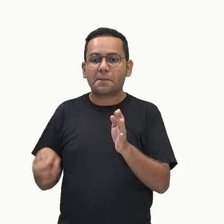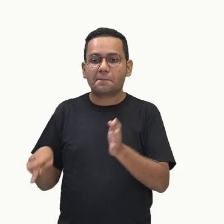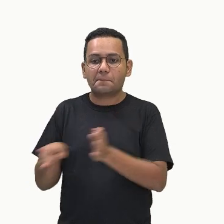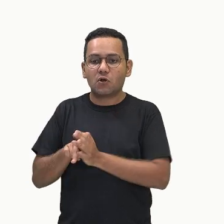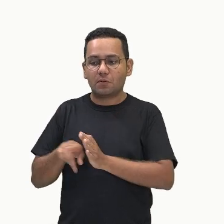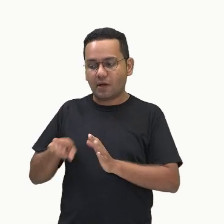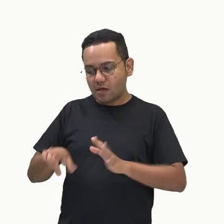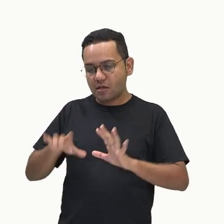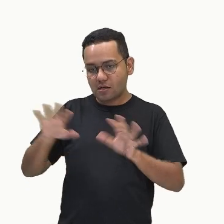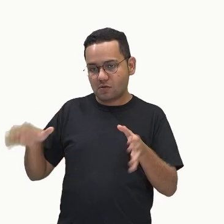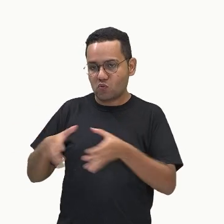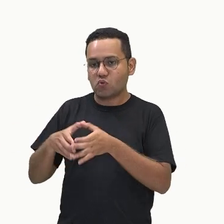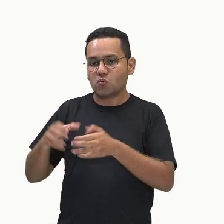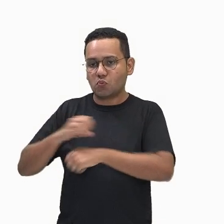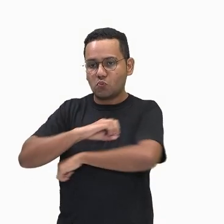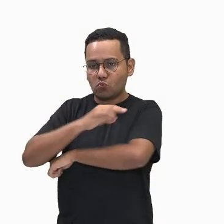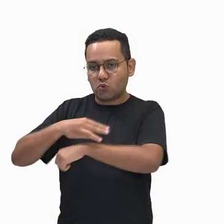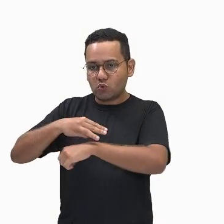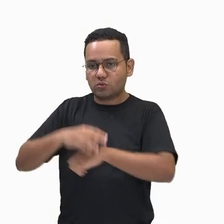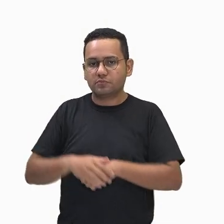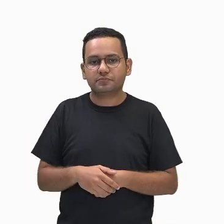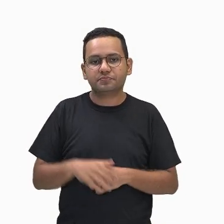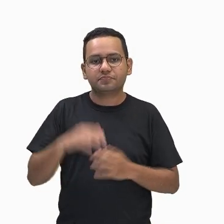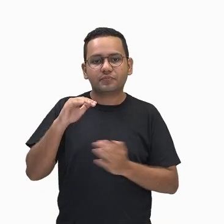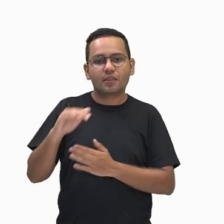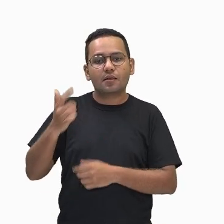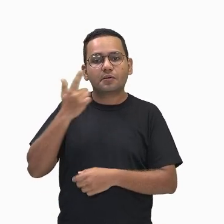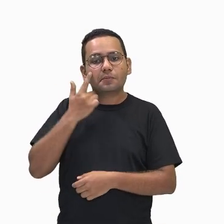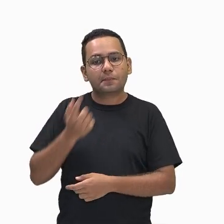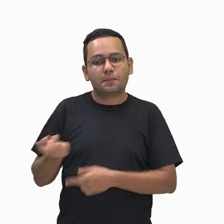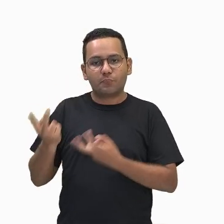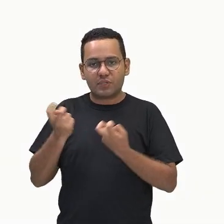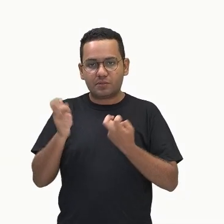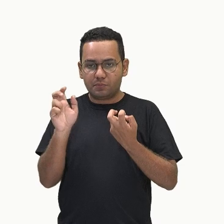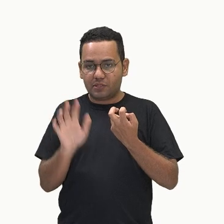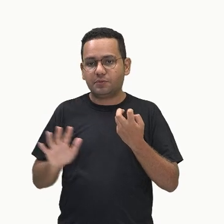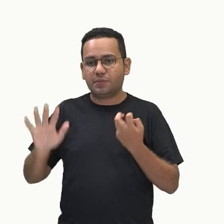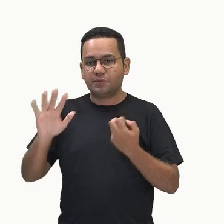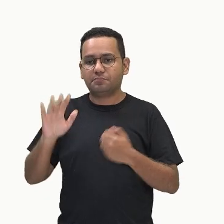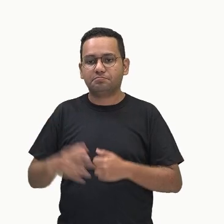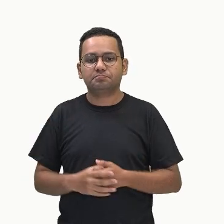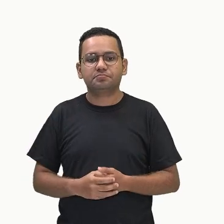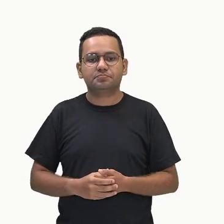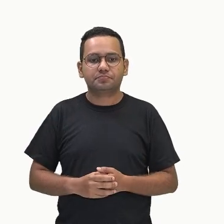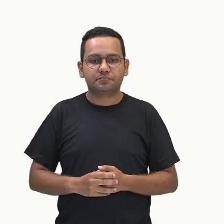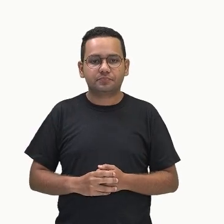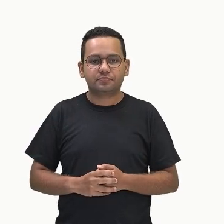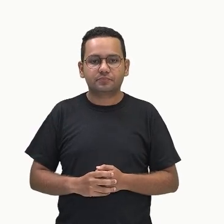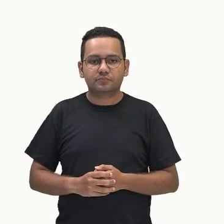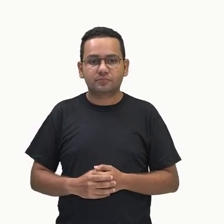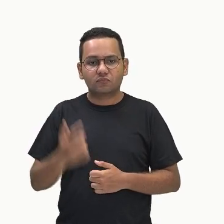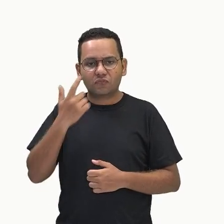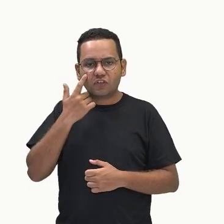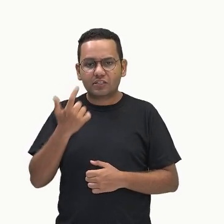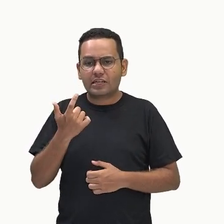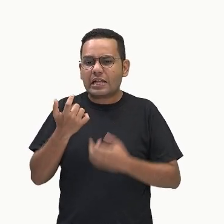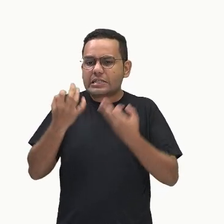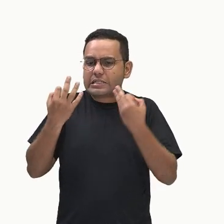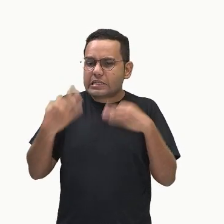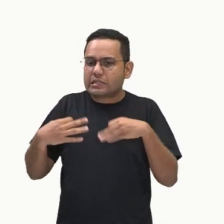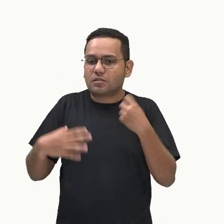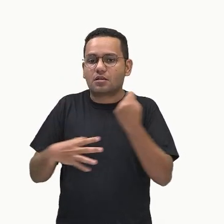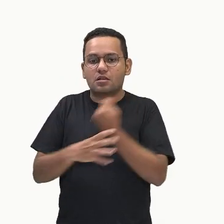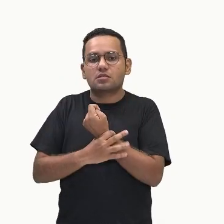muscular. Vamos observar? Observem aqui a estabilidade e